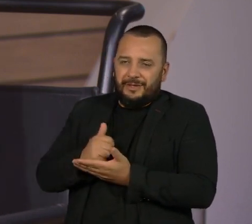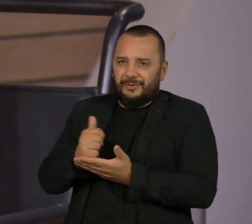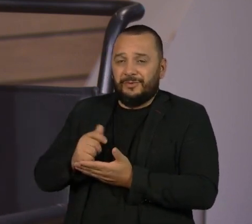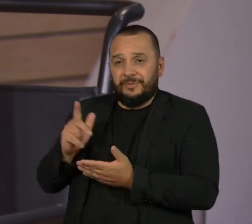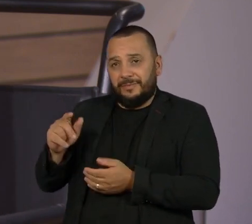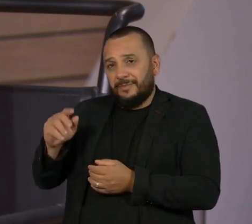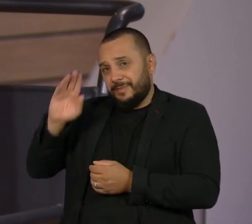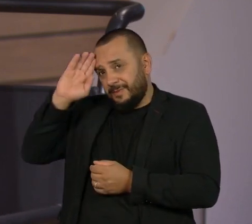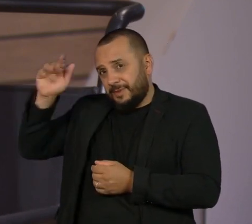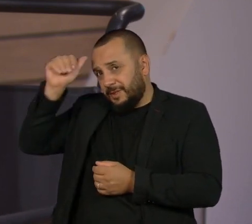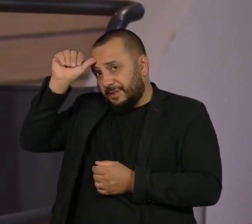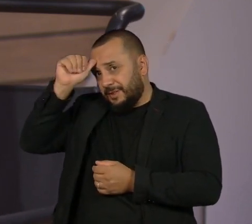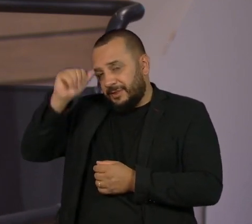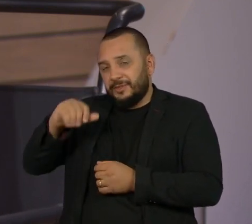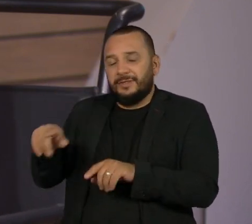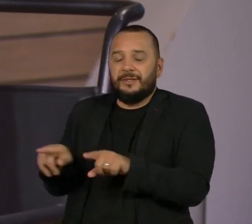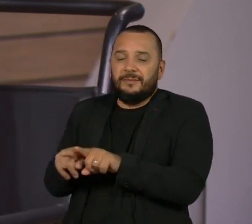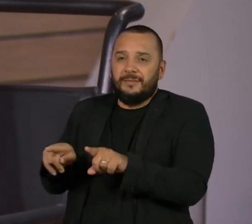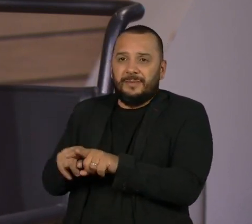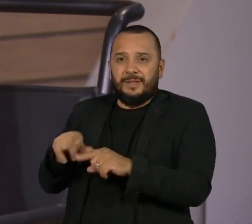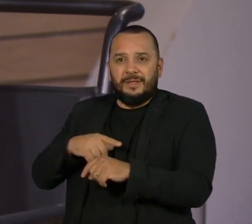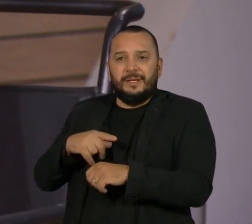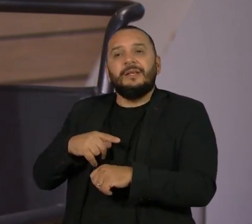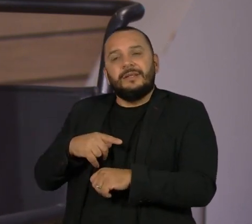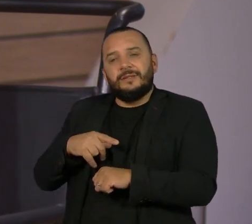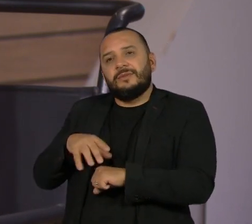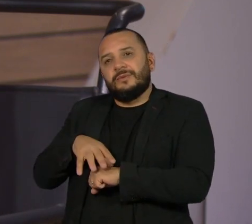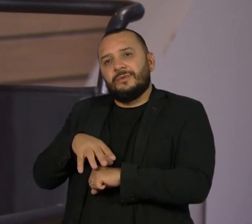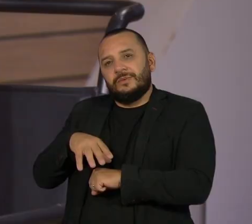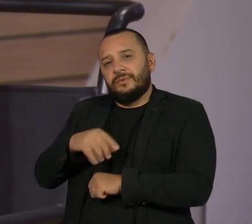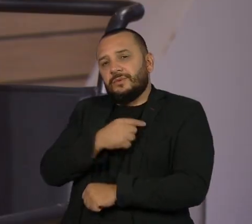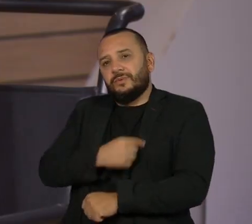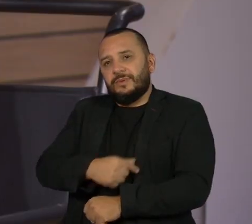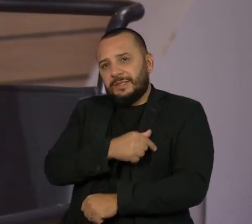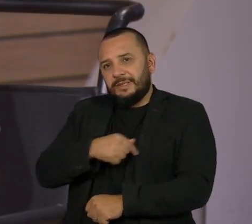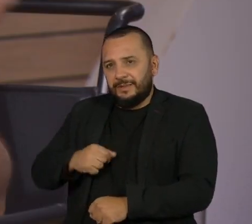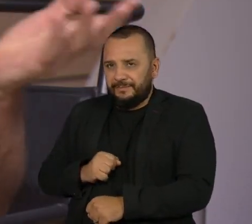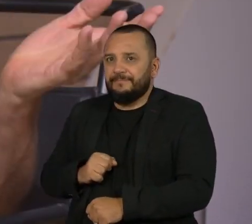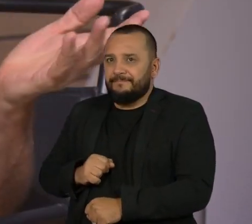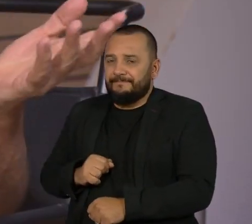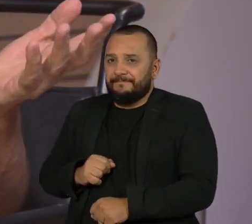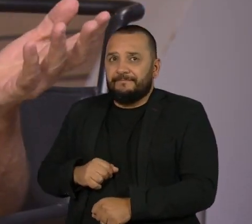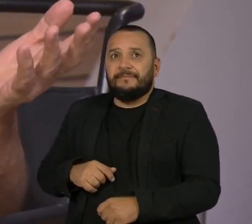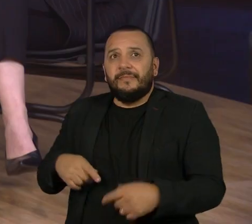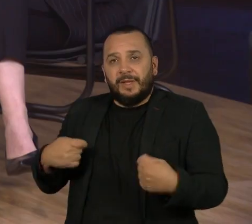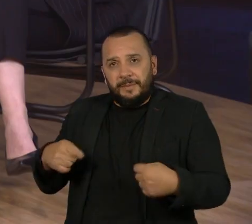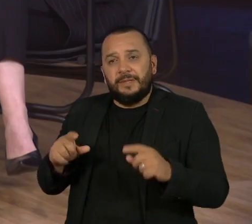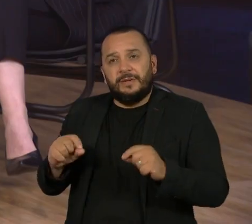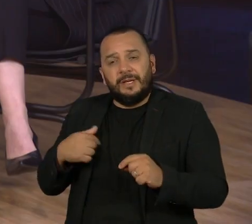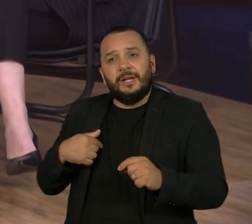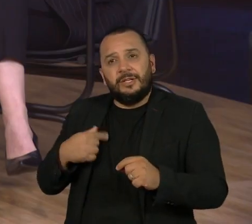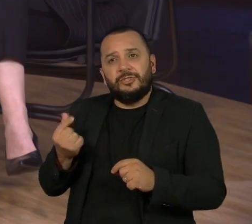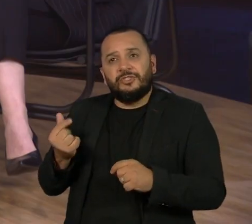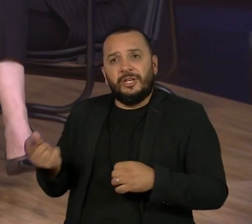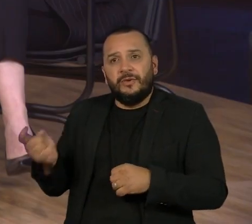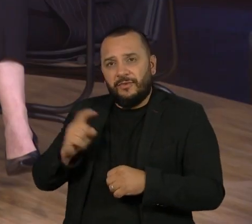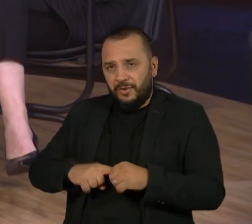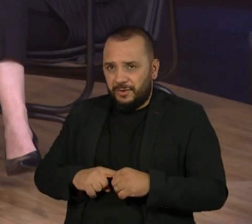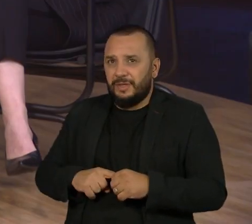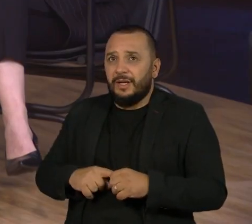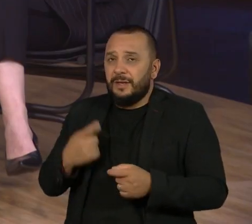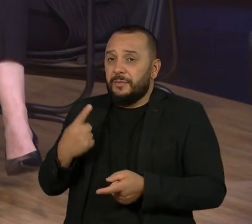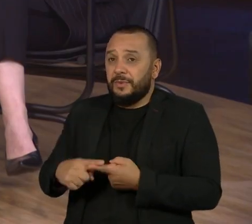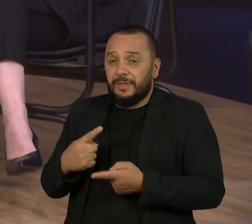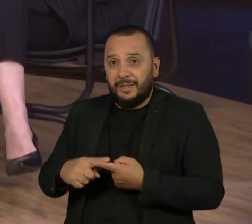que não é que tem obrigação, mas precisa fazer esse dinheiro chegar. Como falou, não é possível você ter